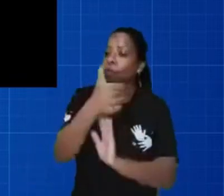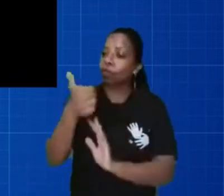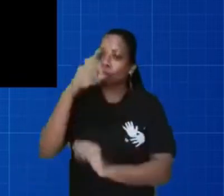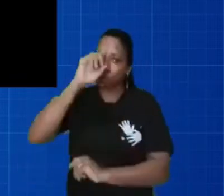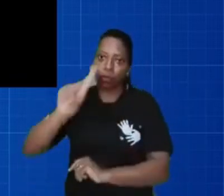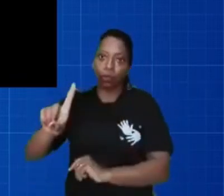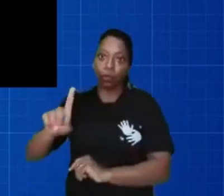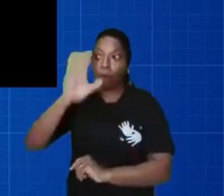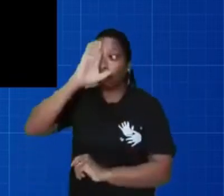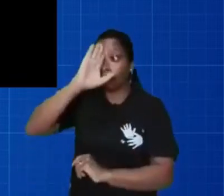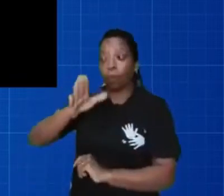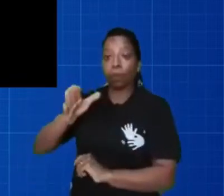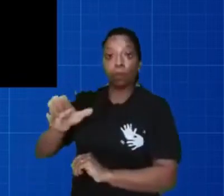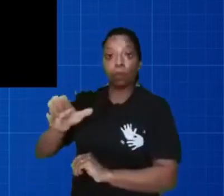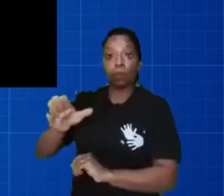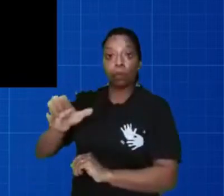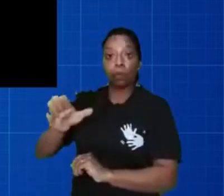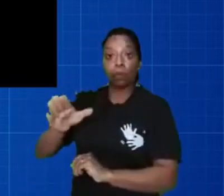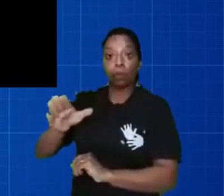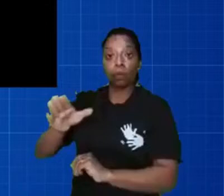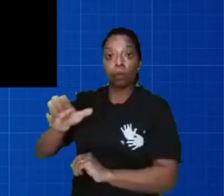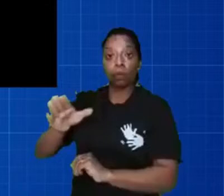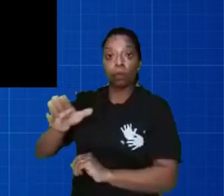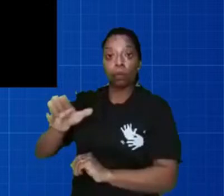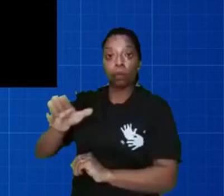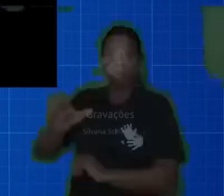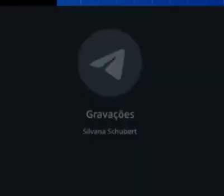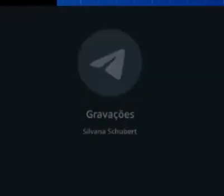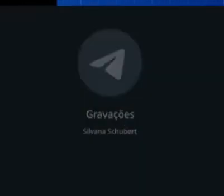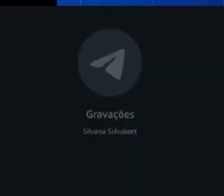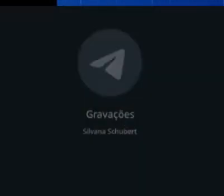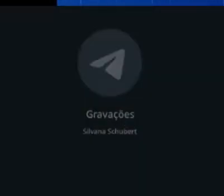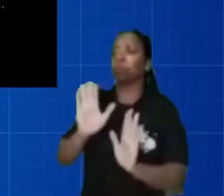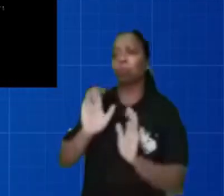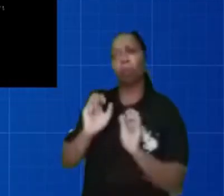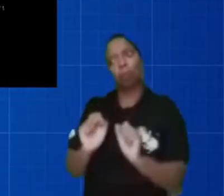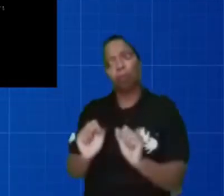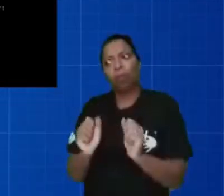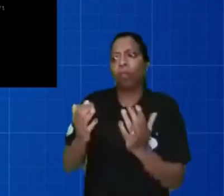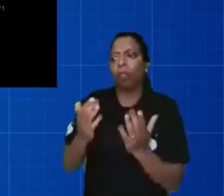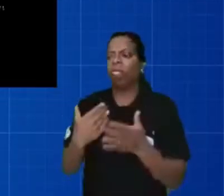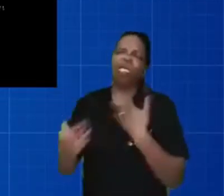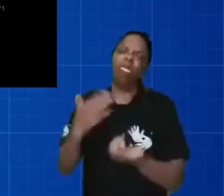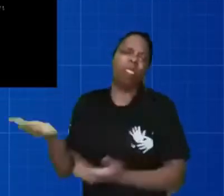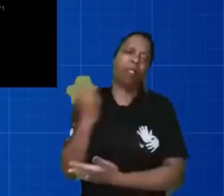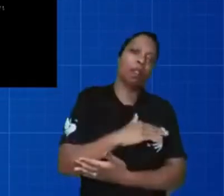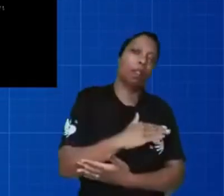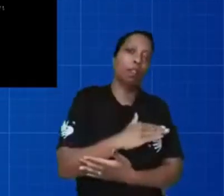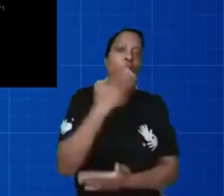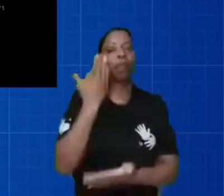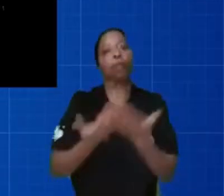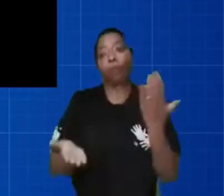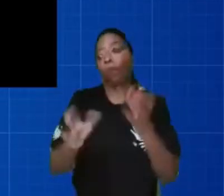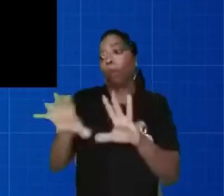como suspeita ou confirmada, né, porque se a gente não tiver ela circulando, não desrespeitar o